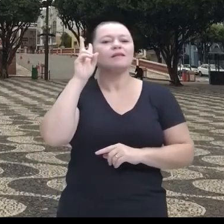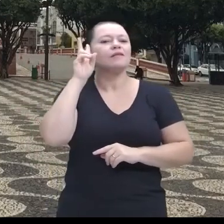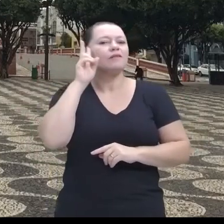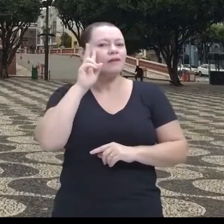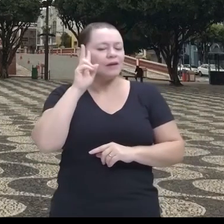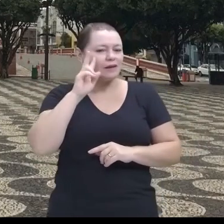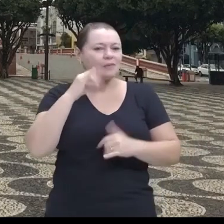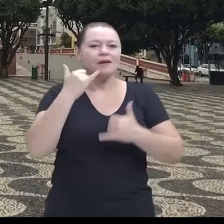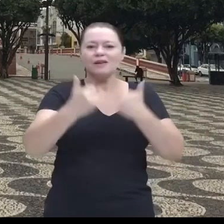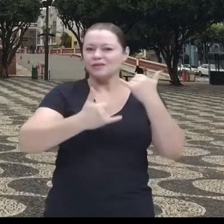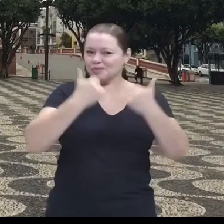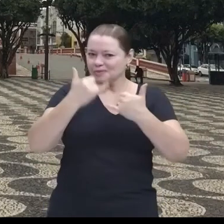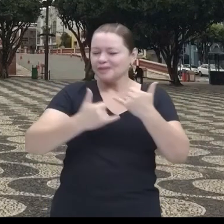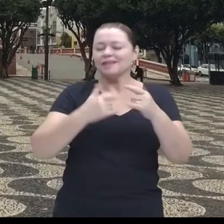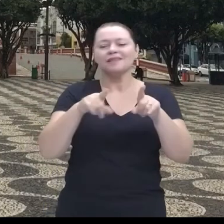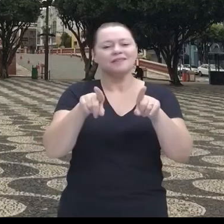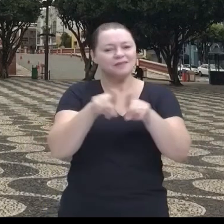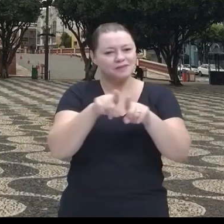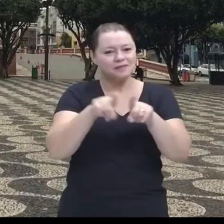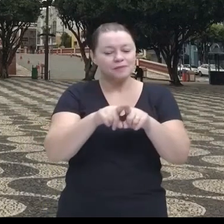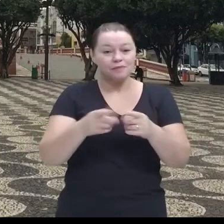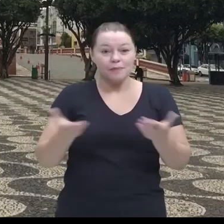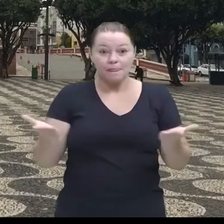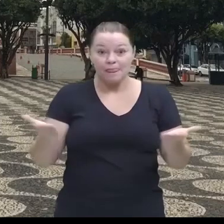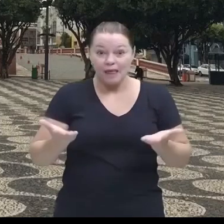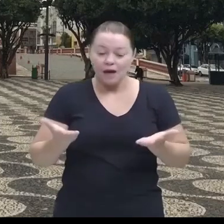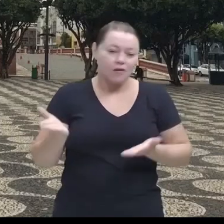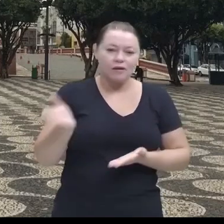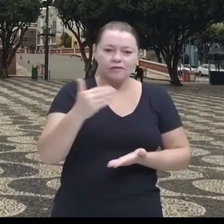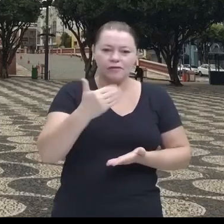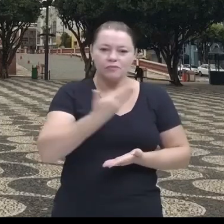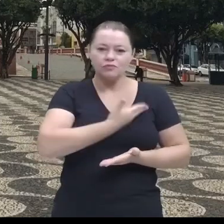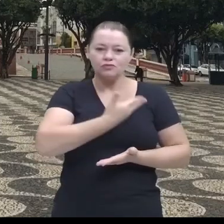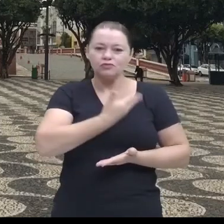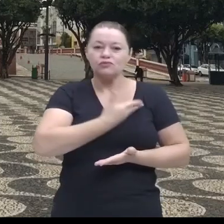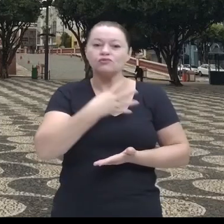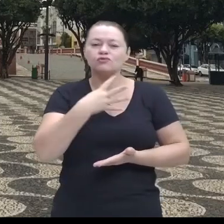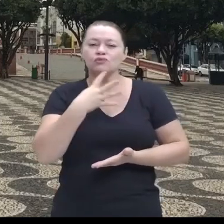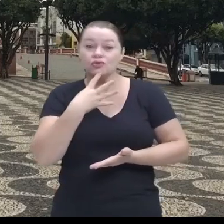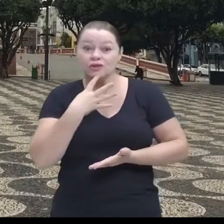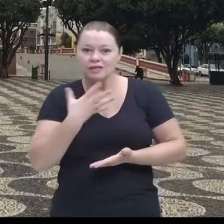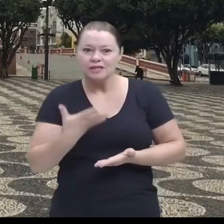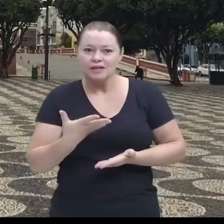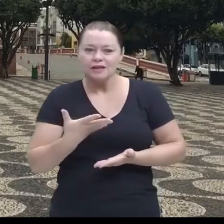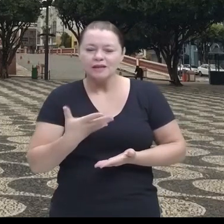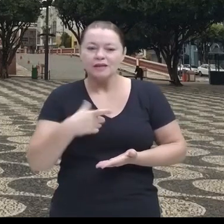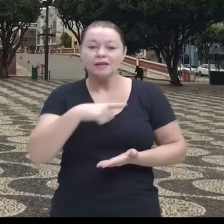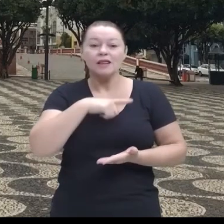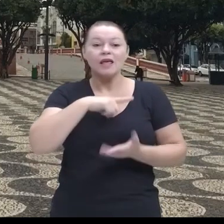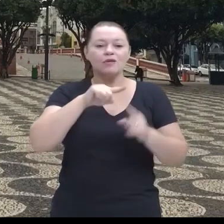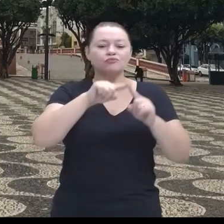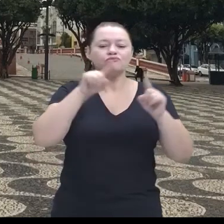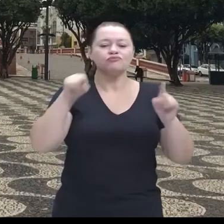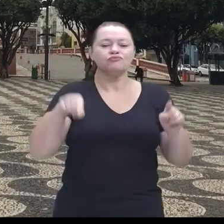brinquedos também. Vamos agora conhecer os nossos amiguinhos, que vem ao círculo.